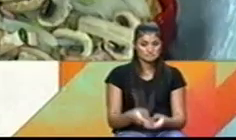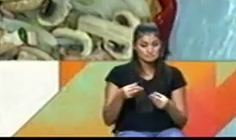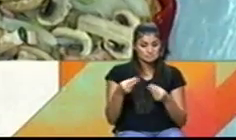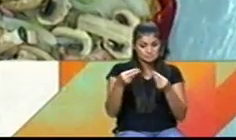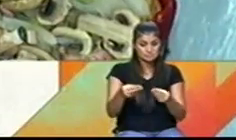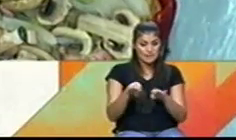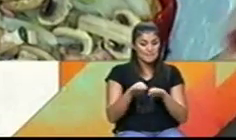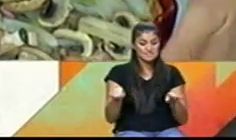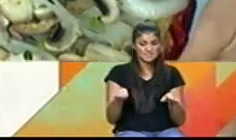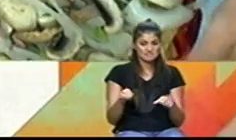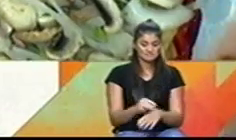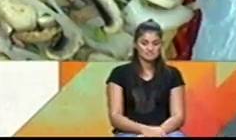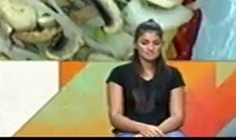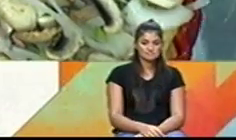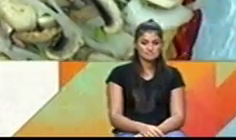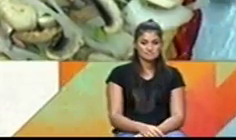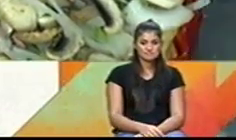não te importas, Sónia, de me ajudar?